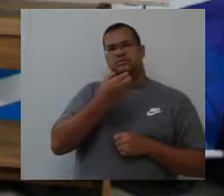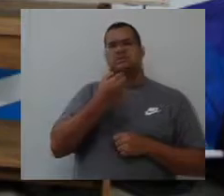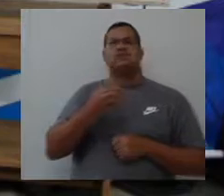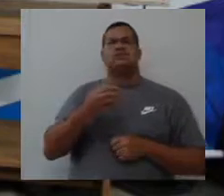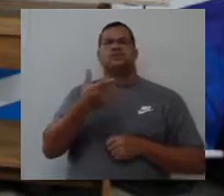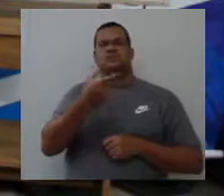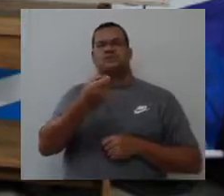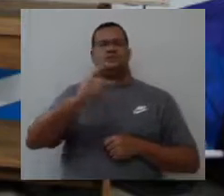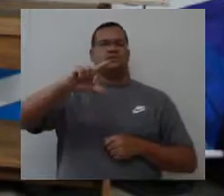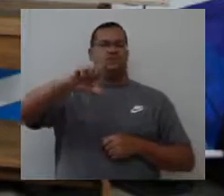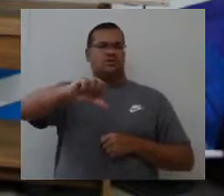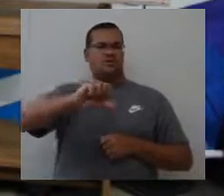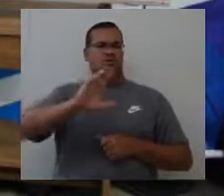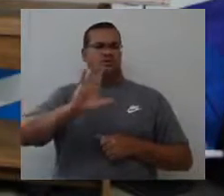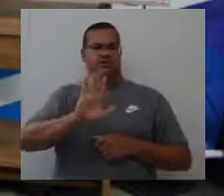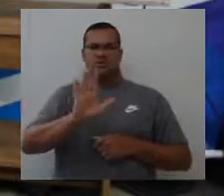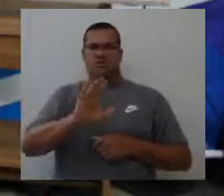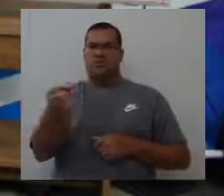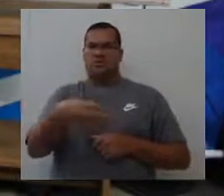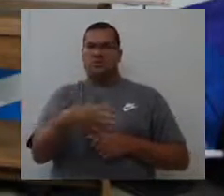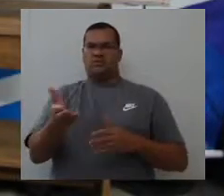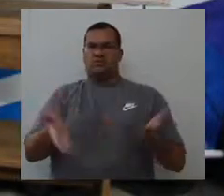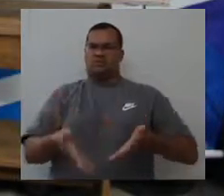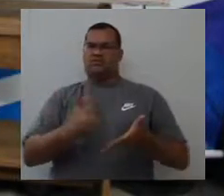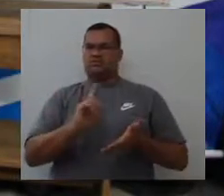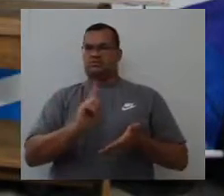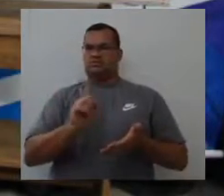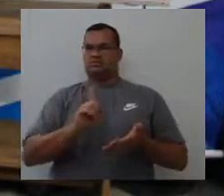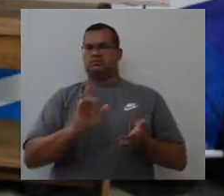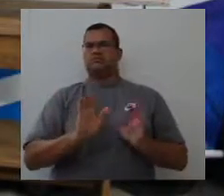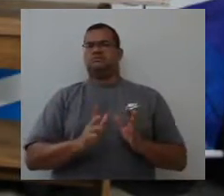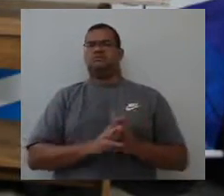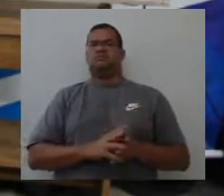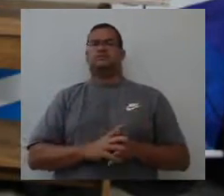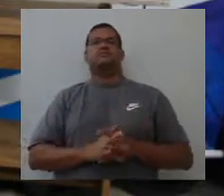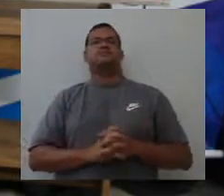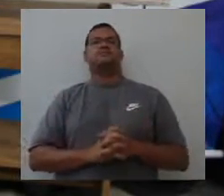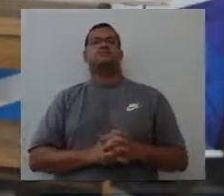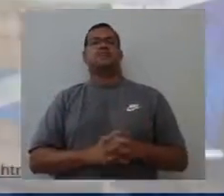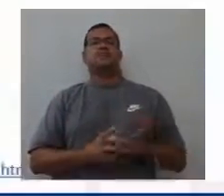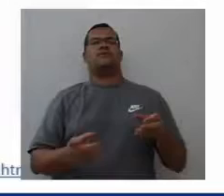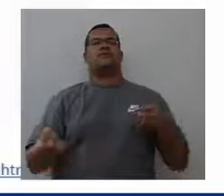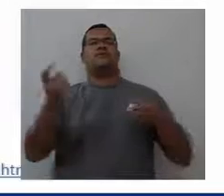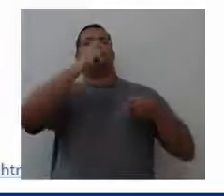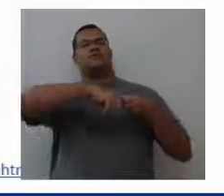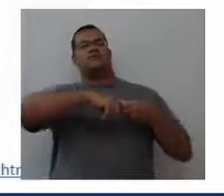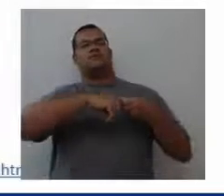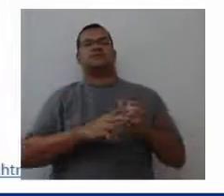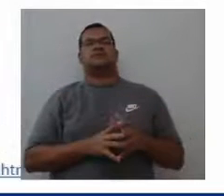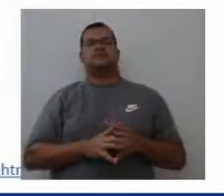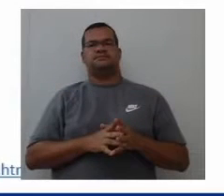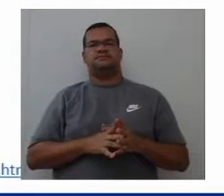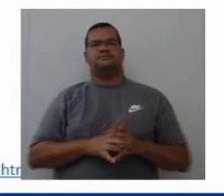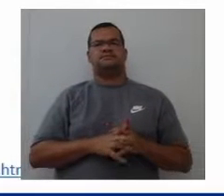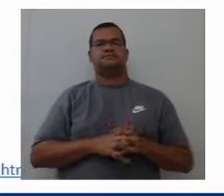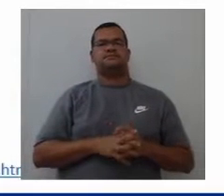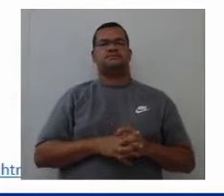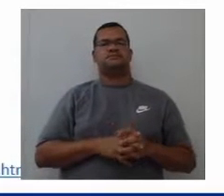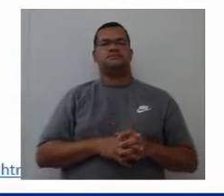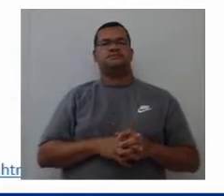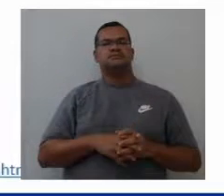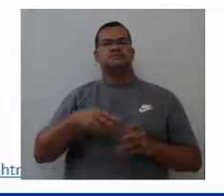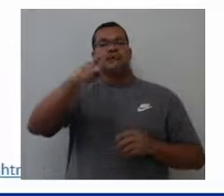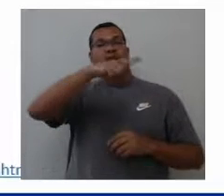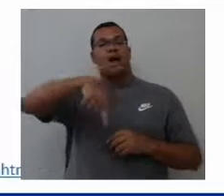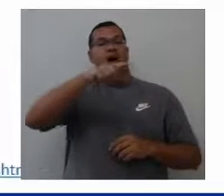12/12 de 2019, tá certo? Não é uma matéria de hoje. Então, volta lá para a tela geral. Vou ler com vocês toda a matéria. Para